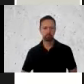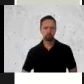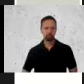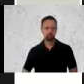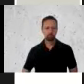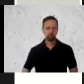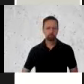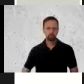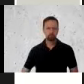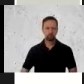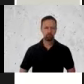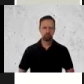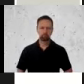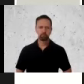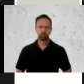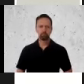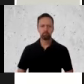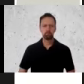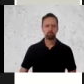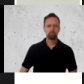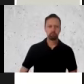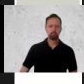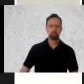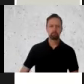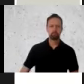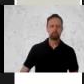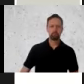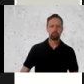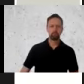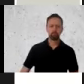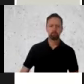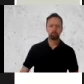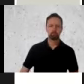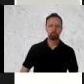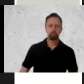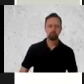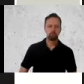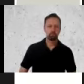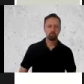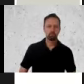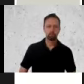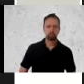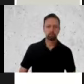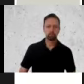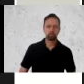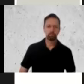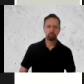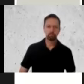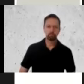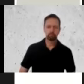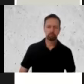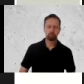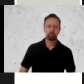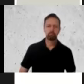nessa utilização nesse instrumento. E o segundo é que a variável instrumental é exógena em relação às